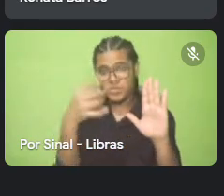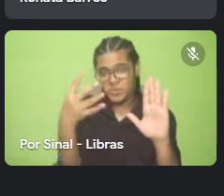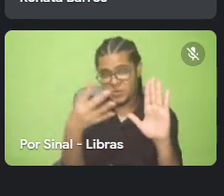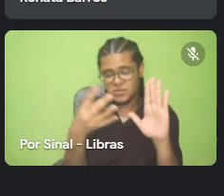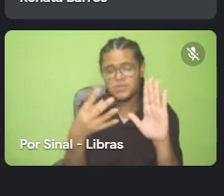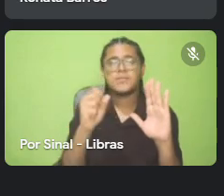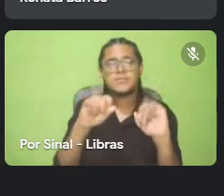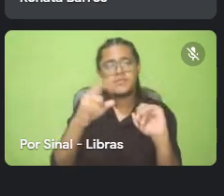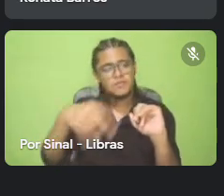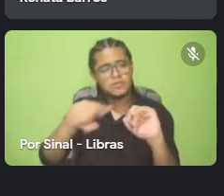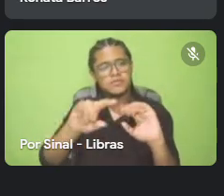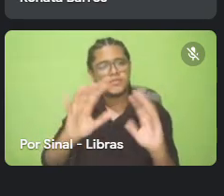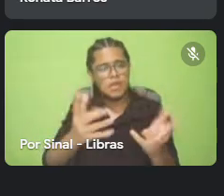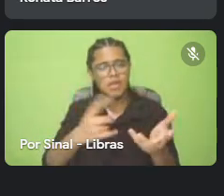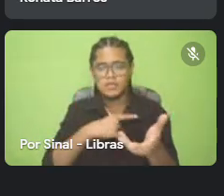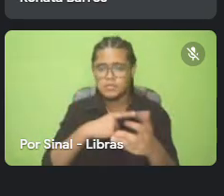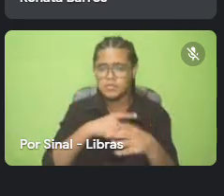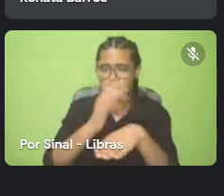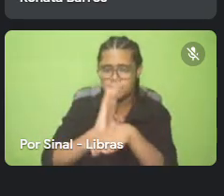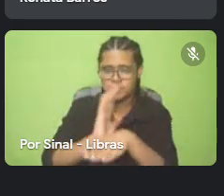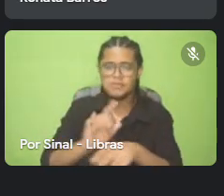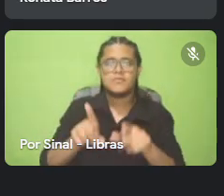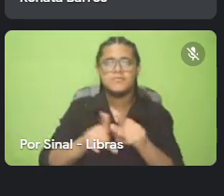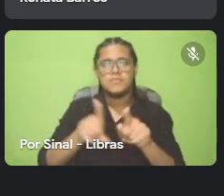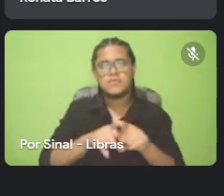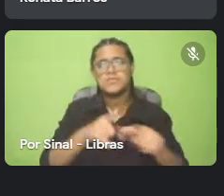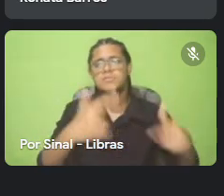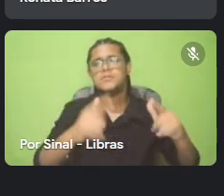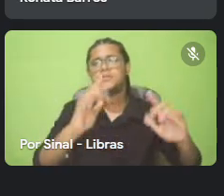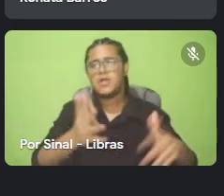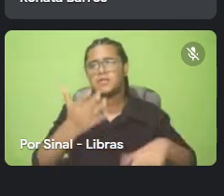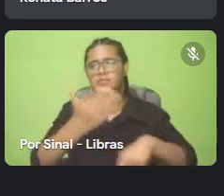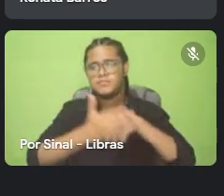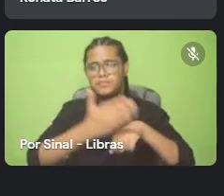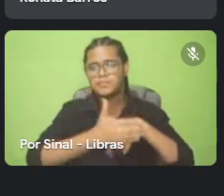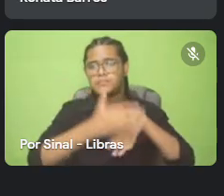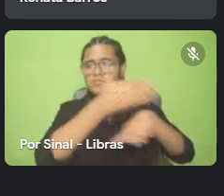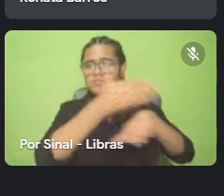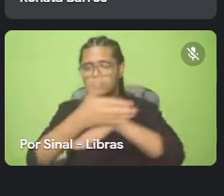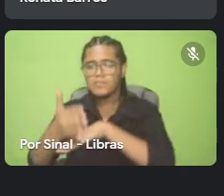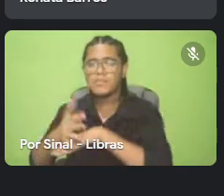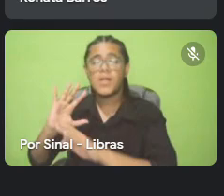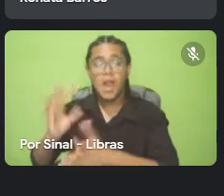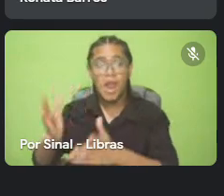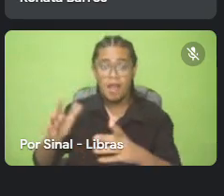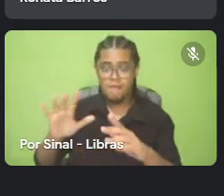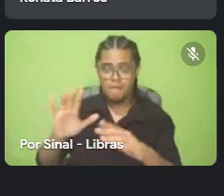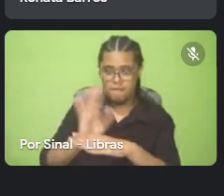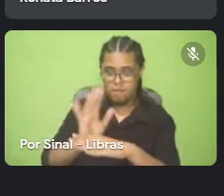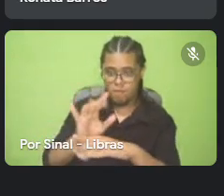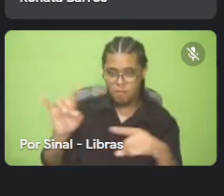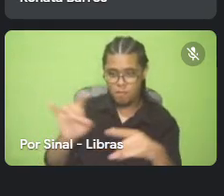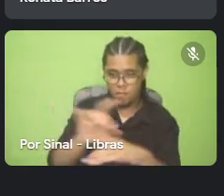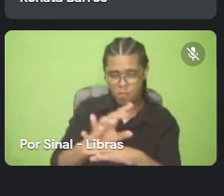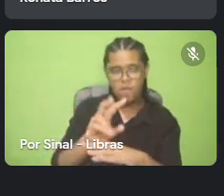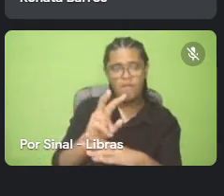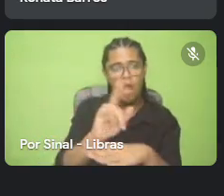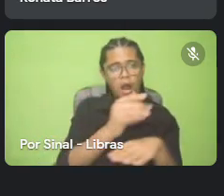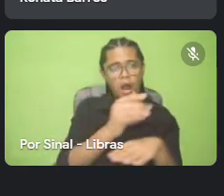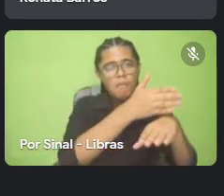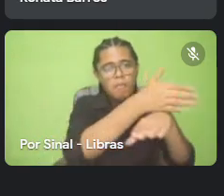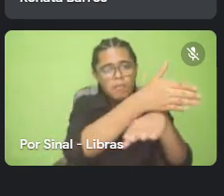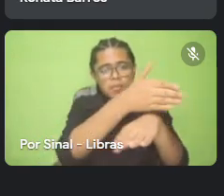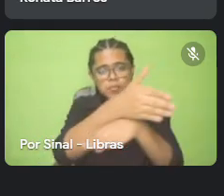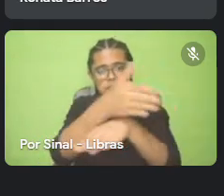filme, quem trabalha com circulação, quem tem filmes que vão rodar, que vão ser exibidos em outros lugares, distribuição de